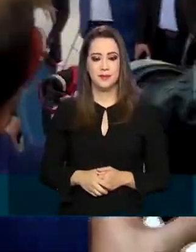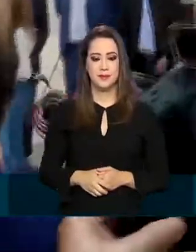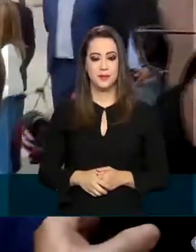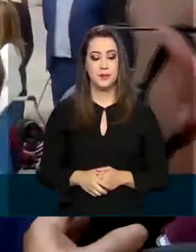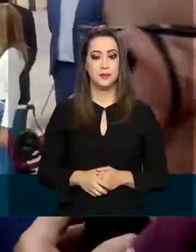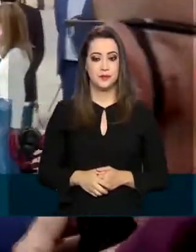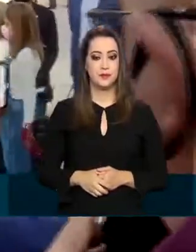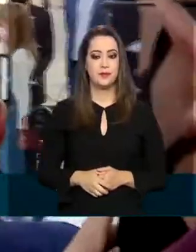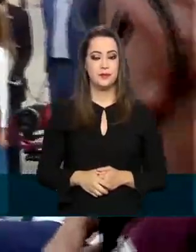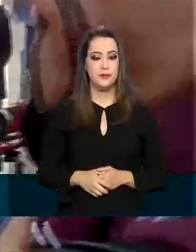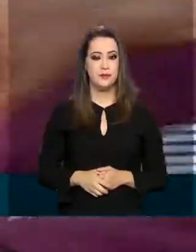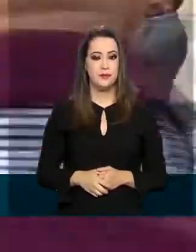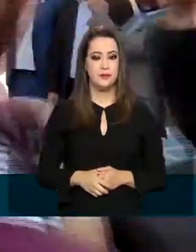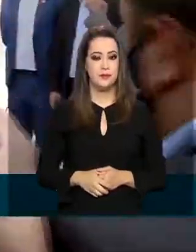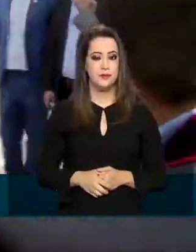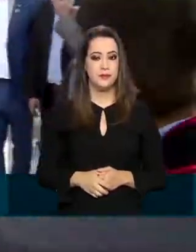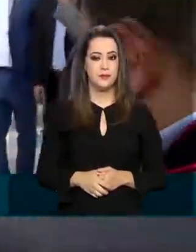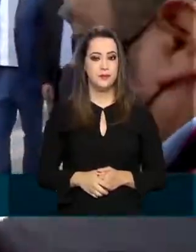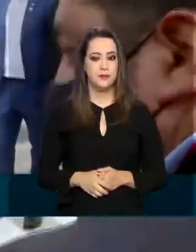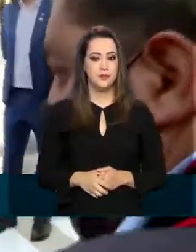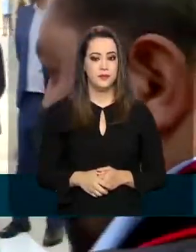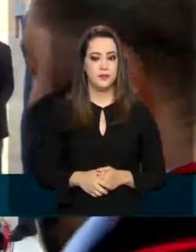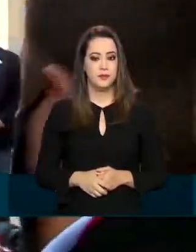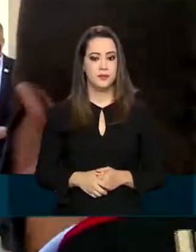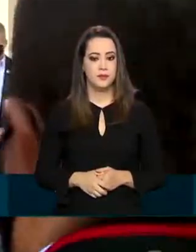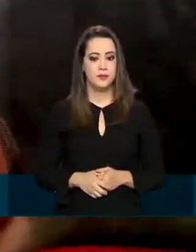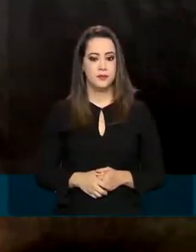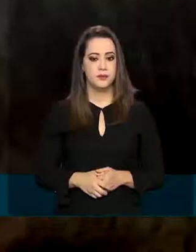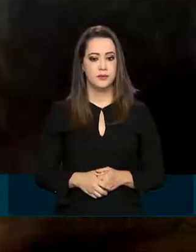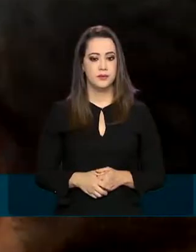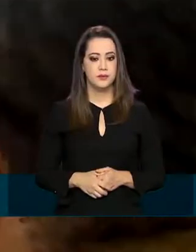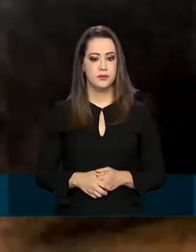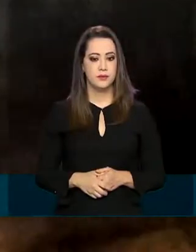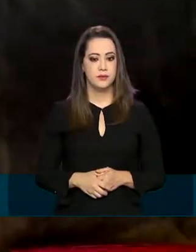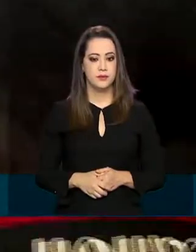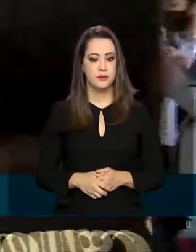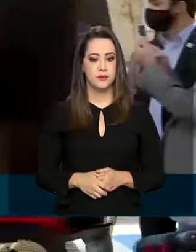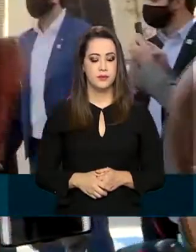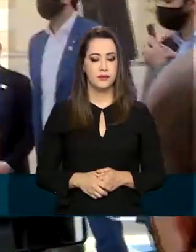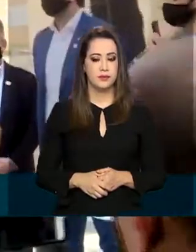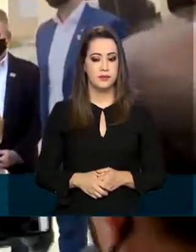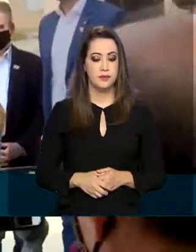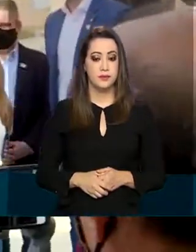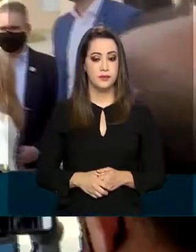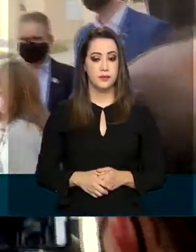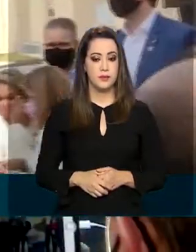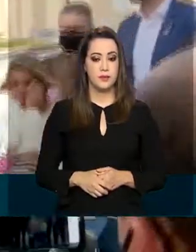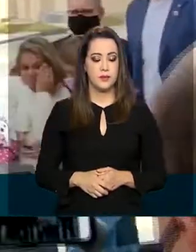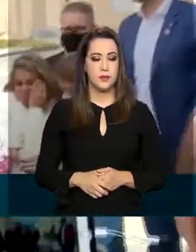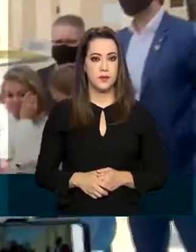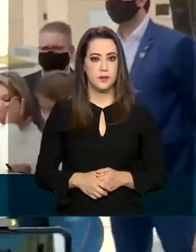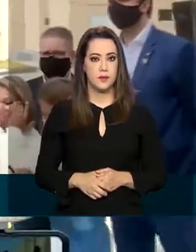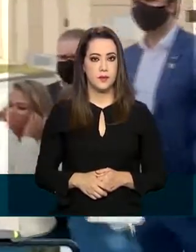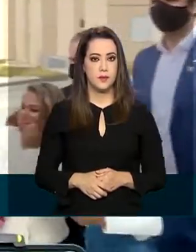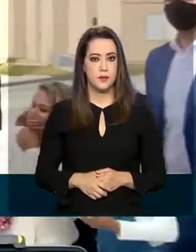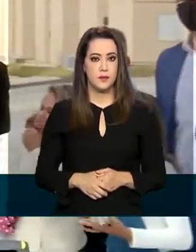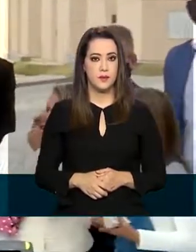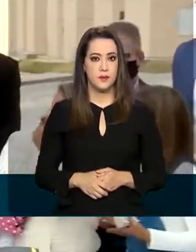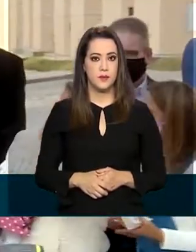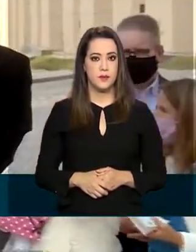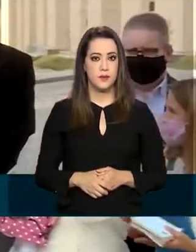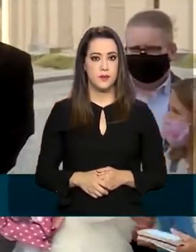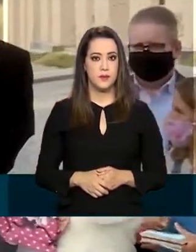Convidamos a senhora Angélica Ribeiro e família a receber a sua chave da